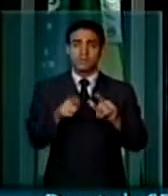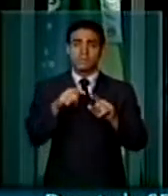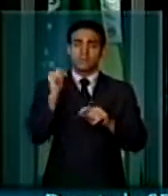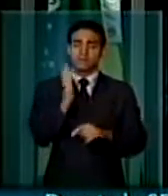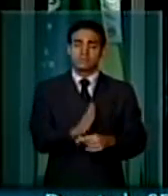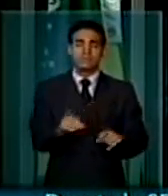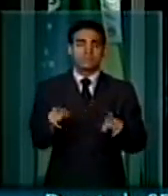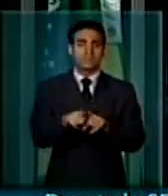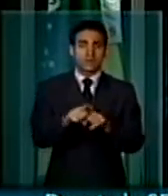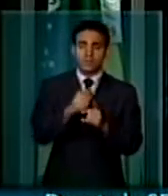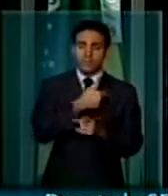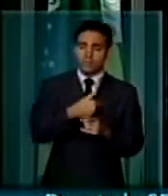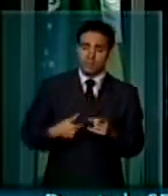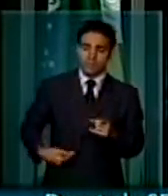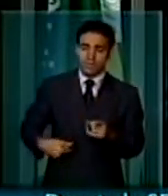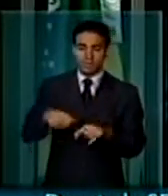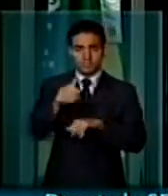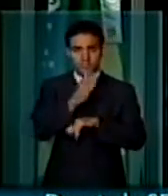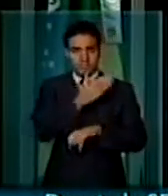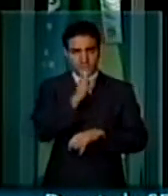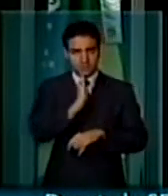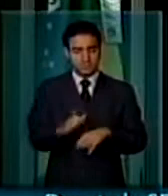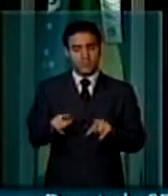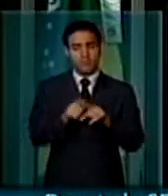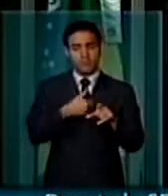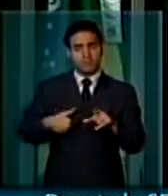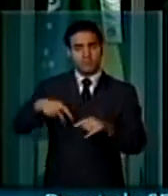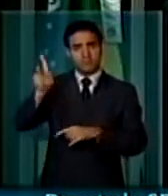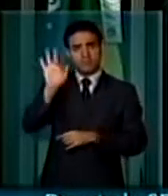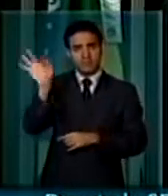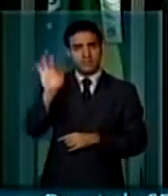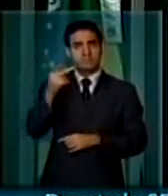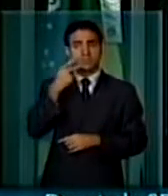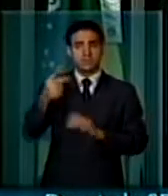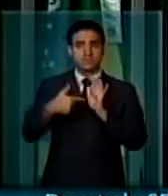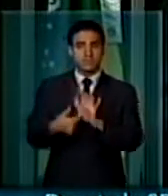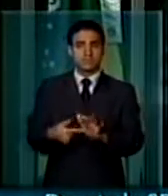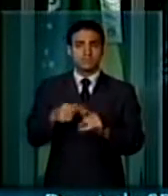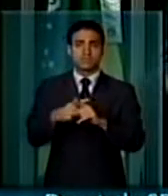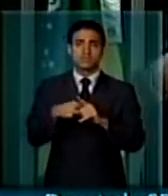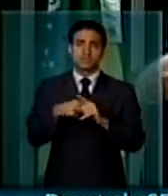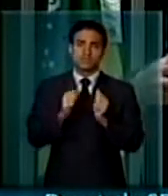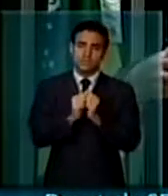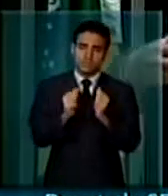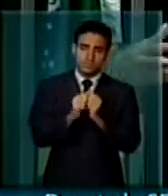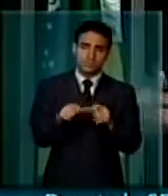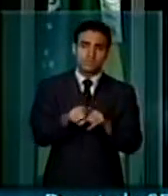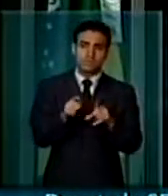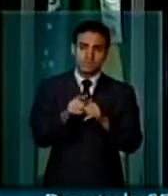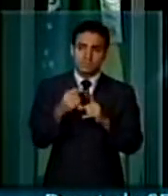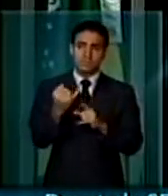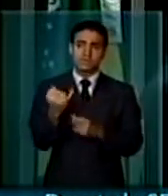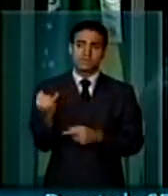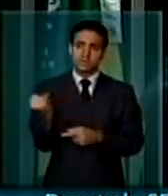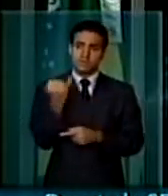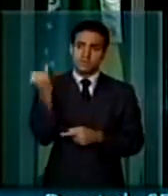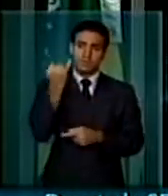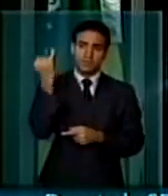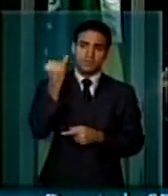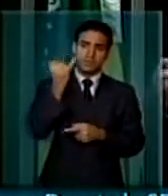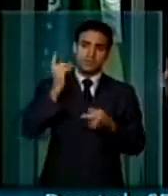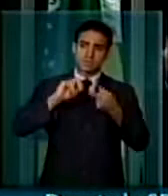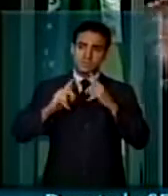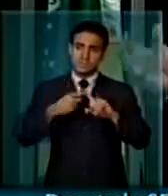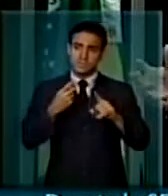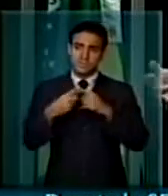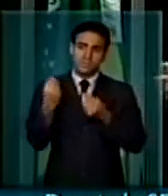e para as autoridades francesas, nós temos feito isso, deputado Milhomem, Vossa Excelência tem nos acompanhado, tem sido um grande também articulador de